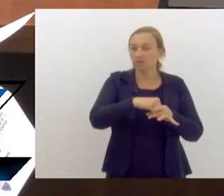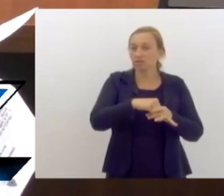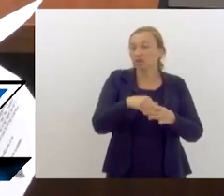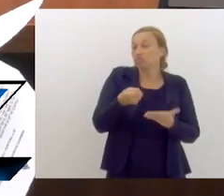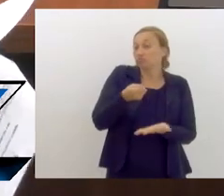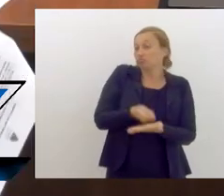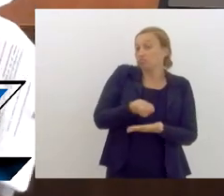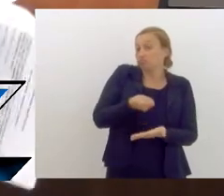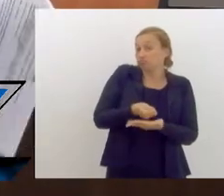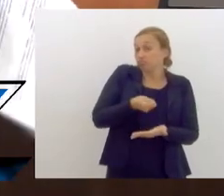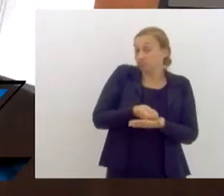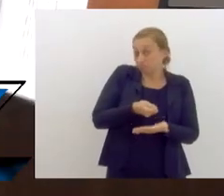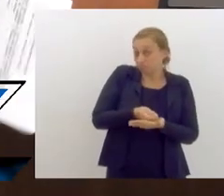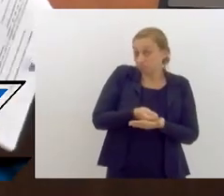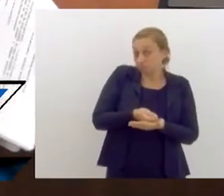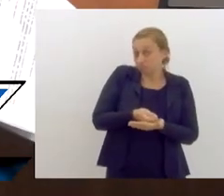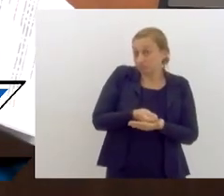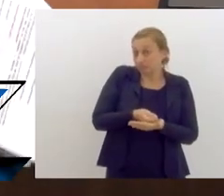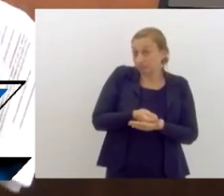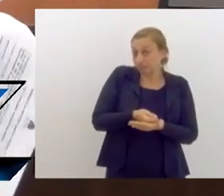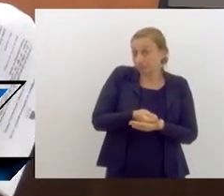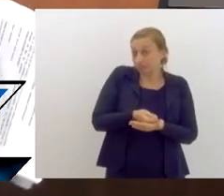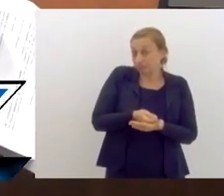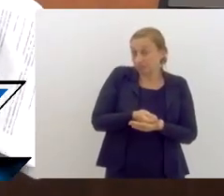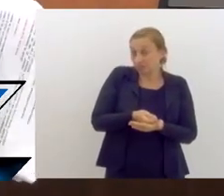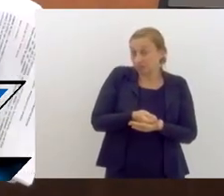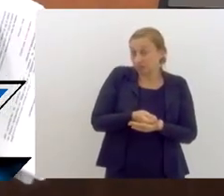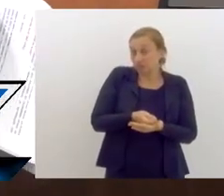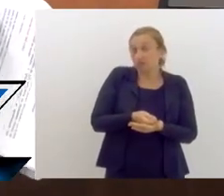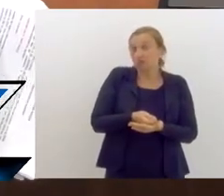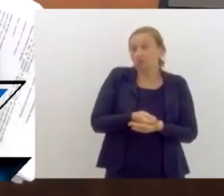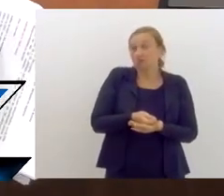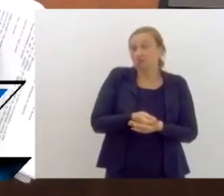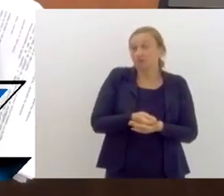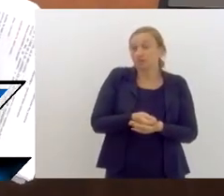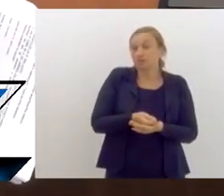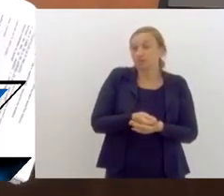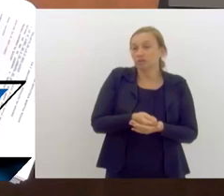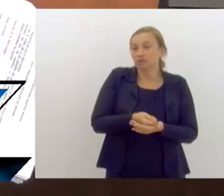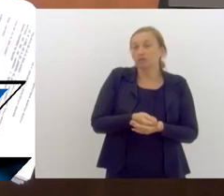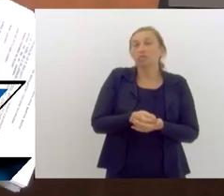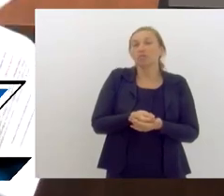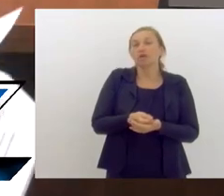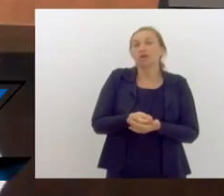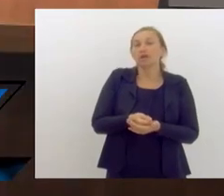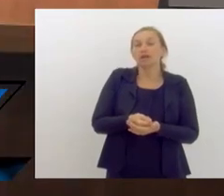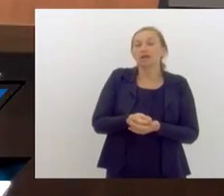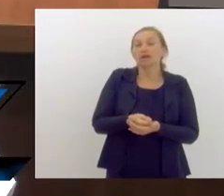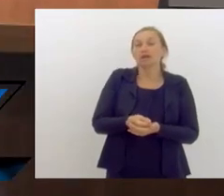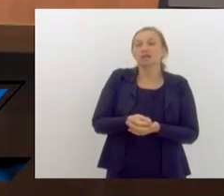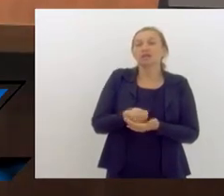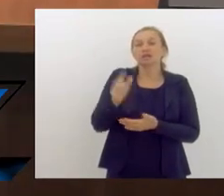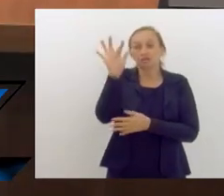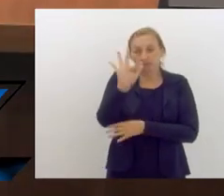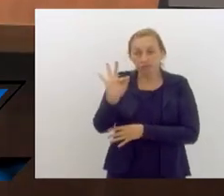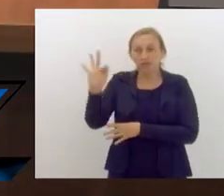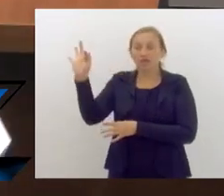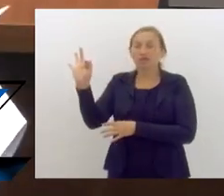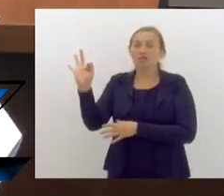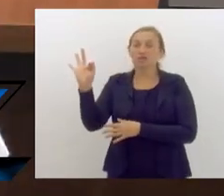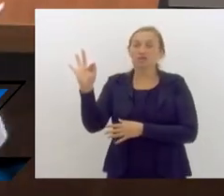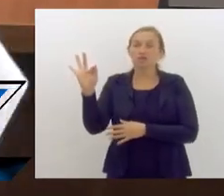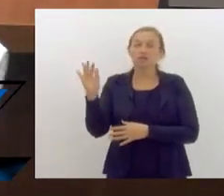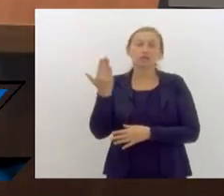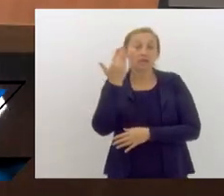exigências que façam sejam impostas pela união é no que se tratar aí